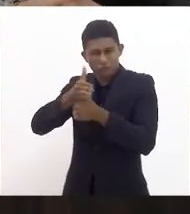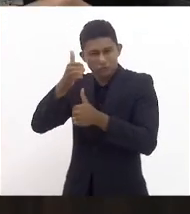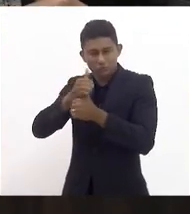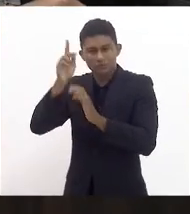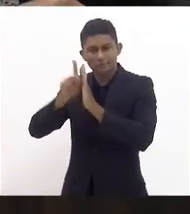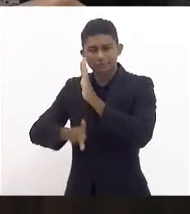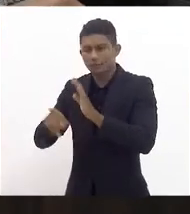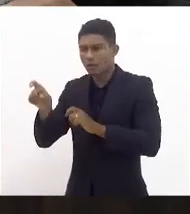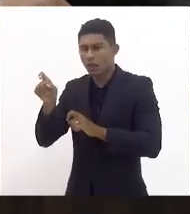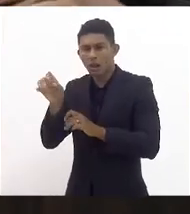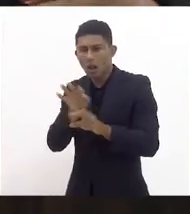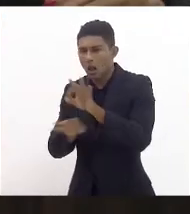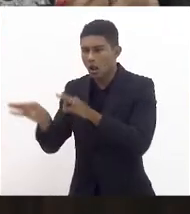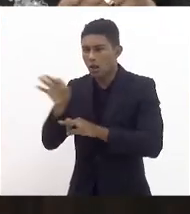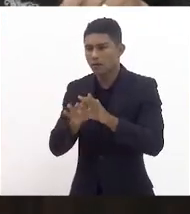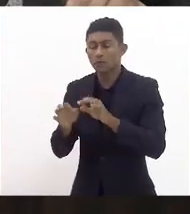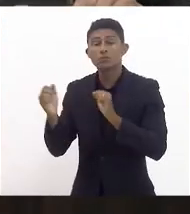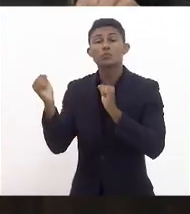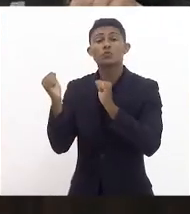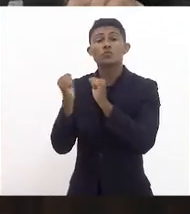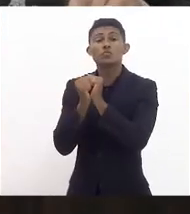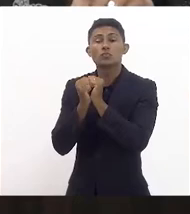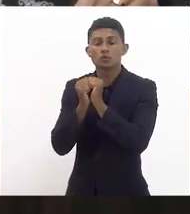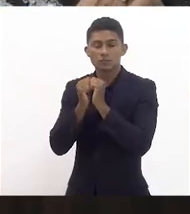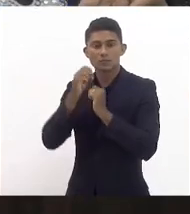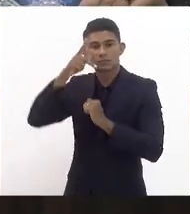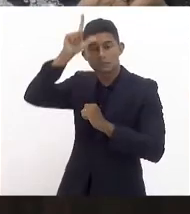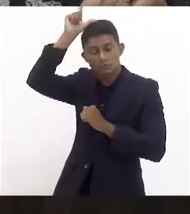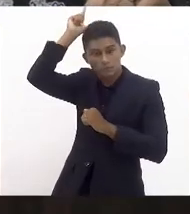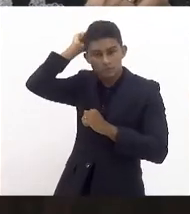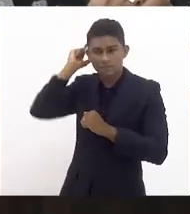junto com o deputado Luiz Paulo.